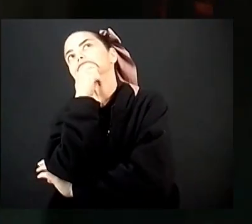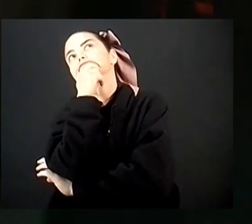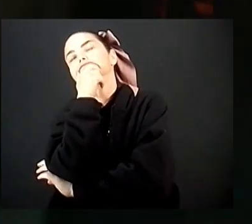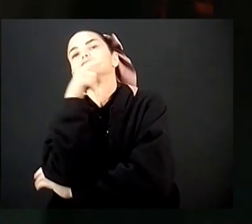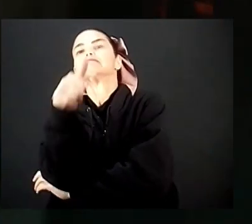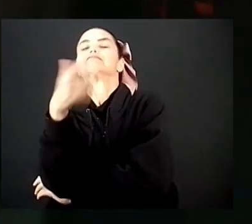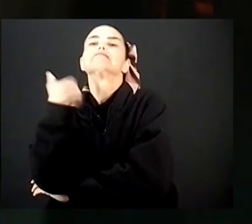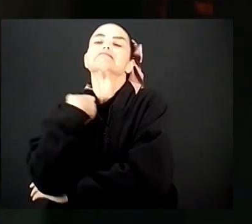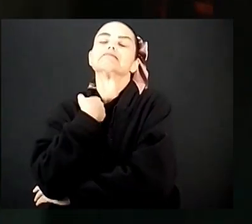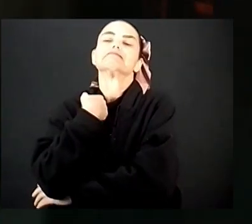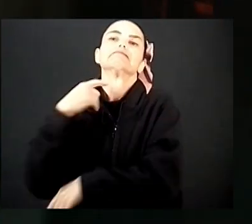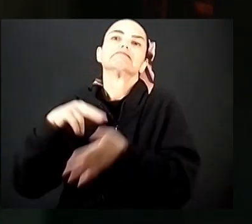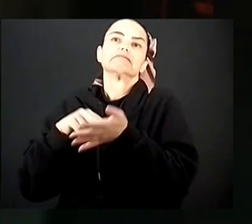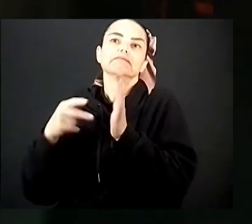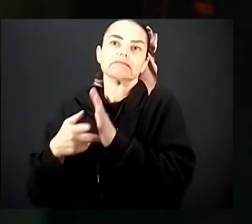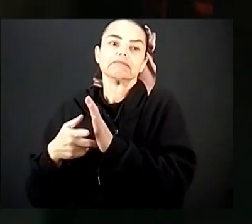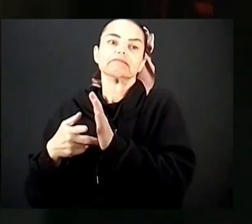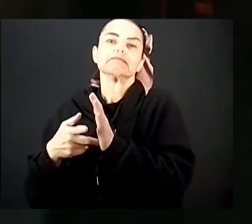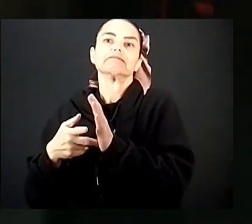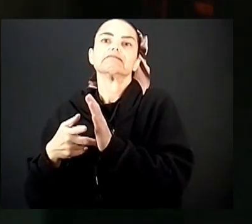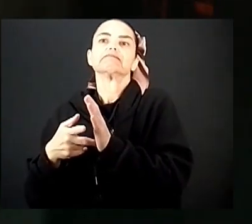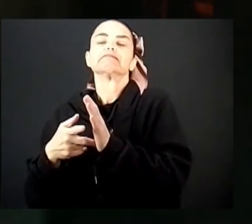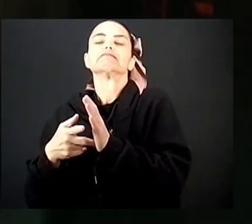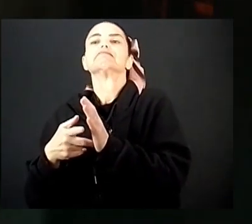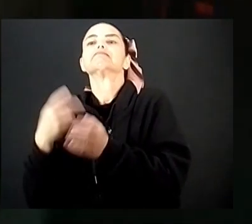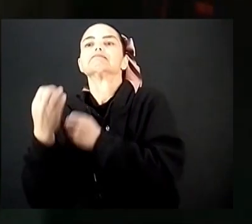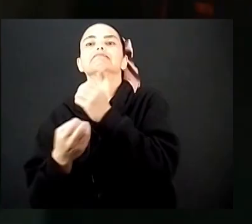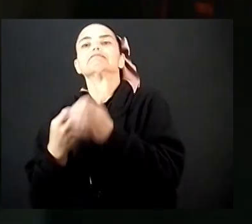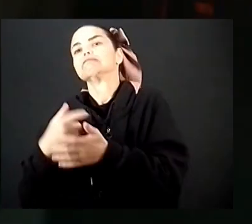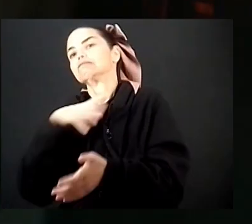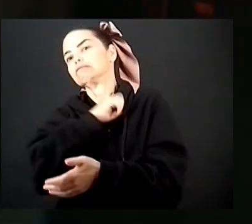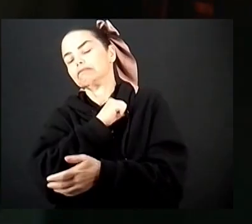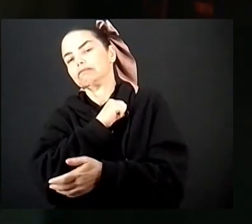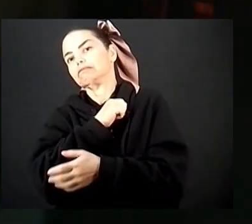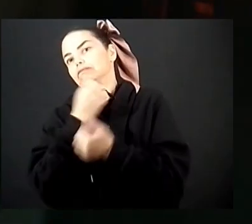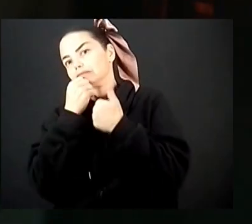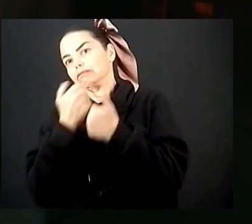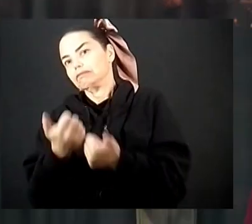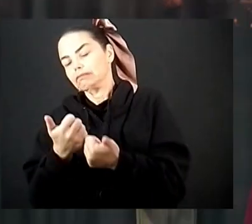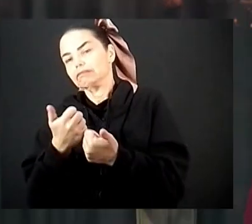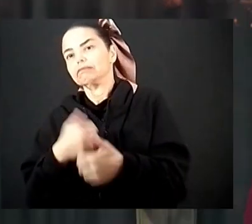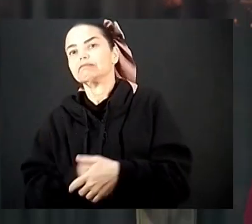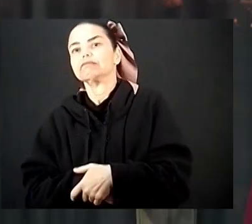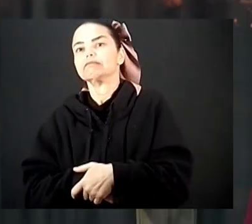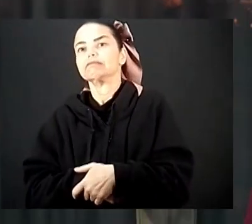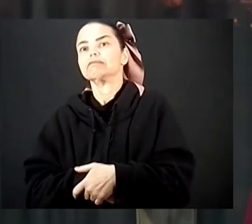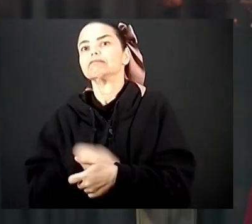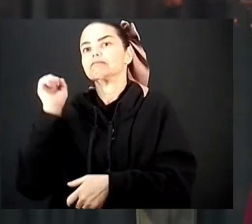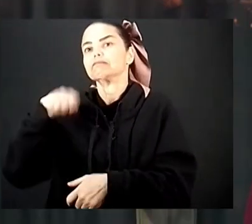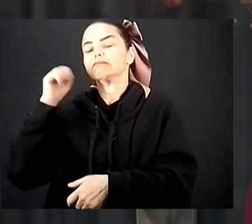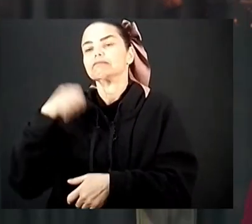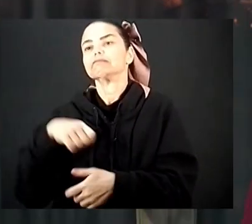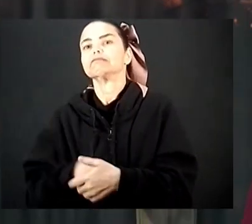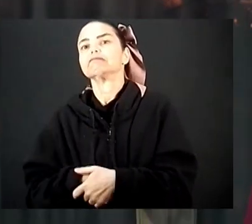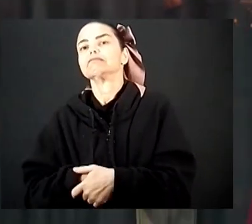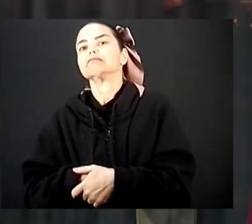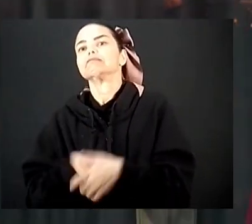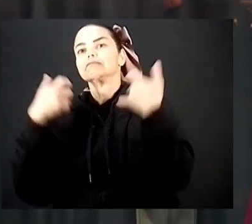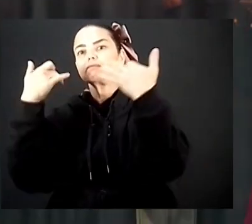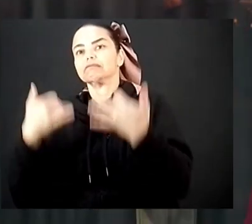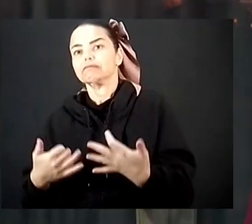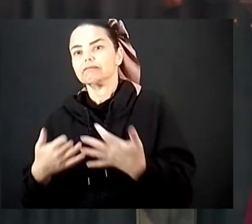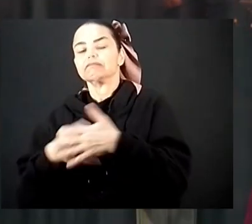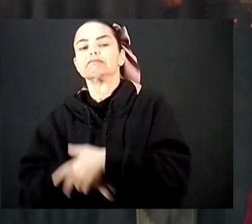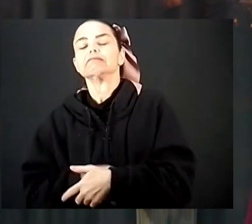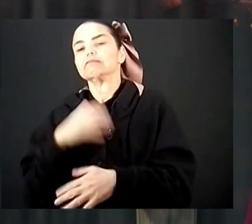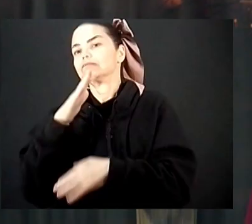ação significa que é uma forma de amor. E tá tudo bem, né, Camila? Sim, bem colocado. Nem